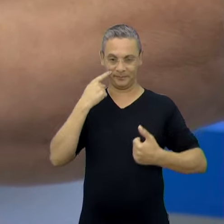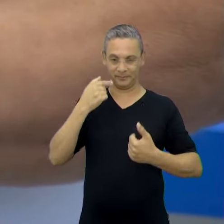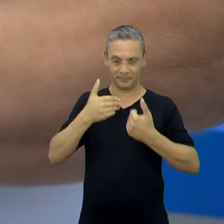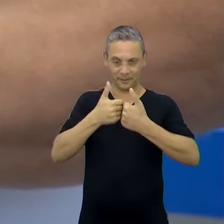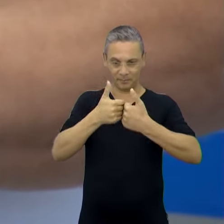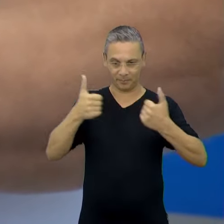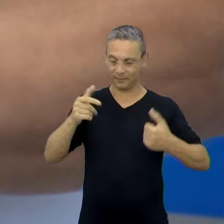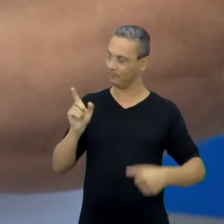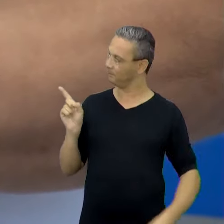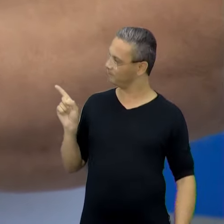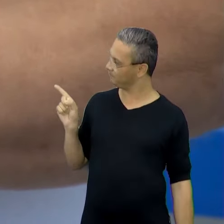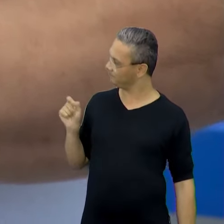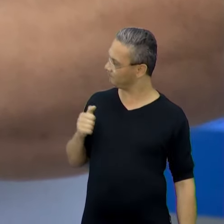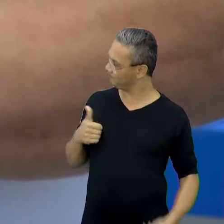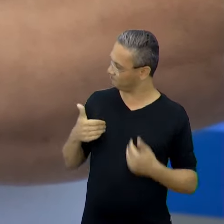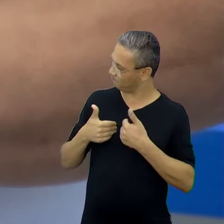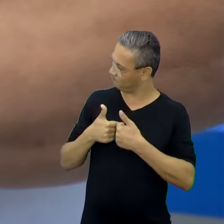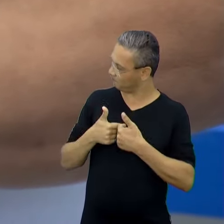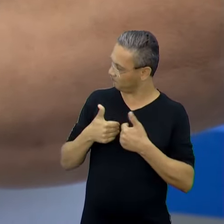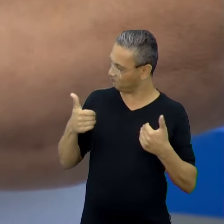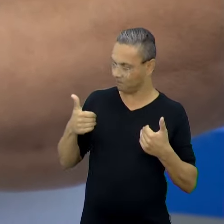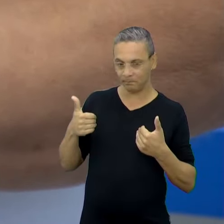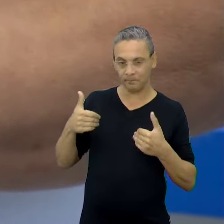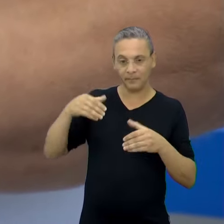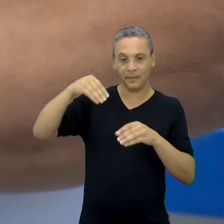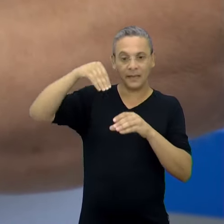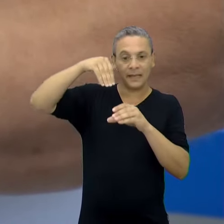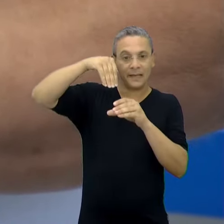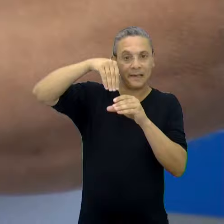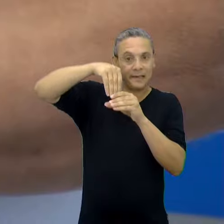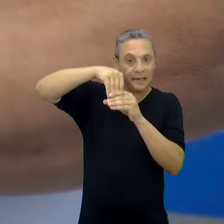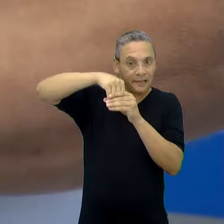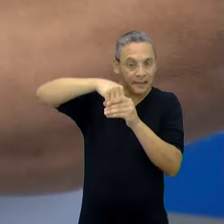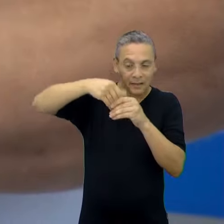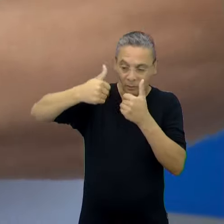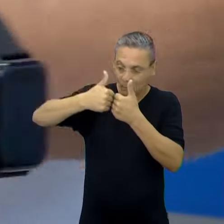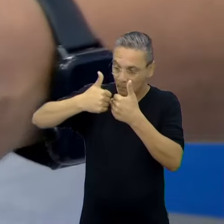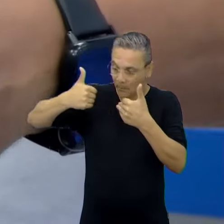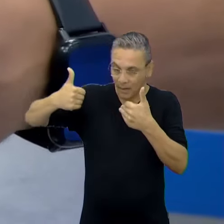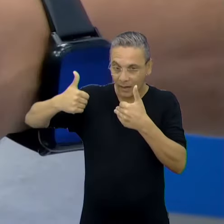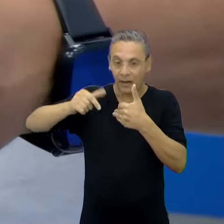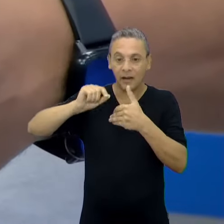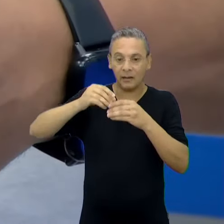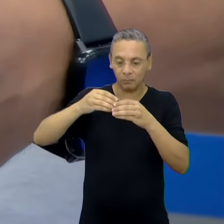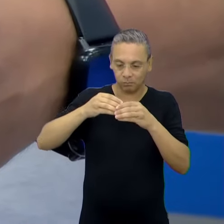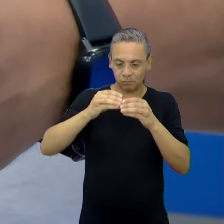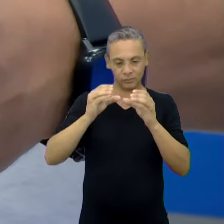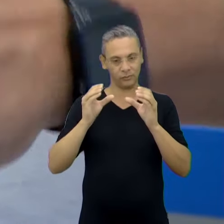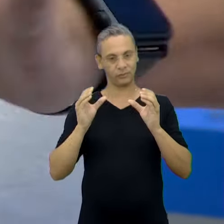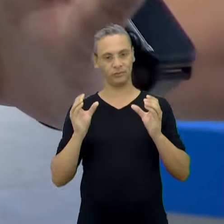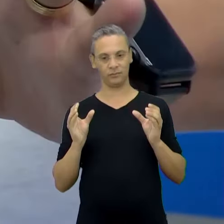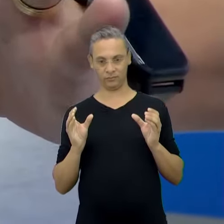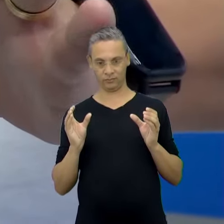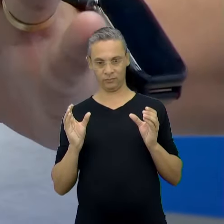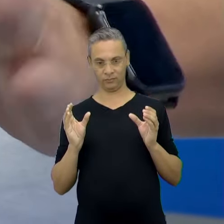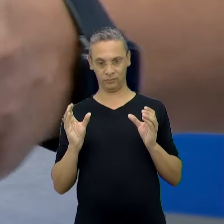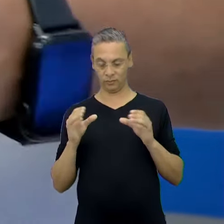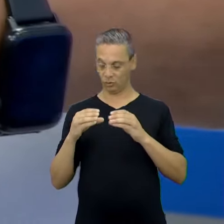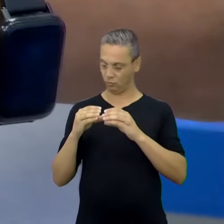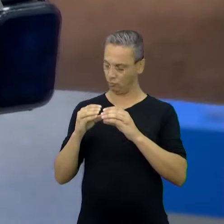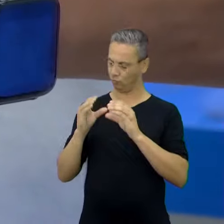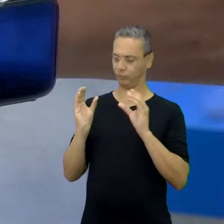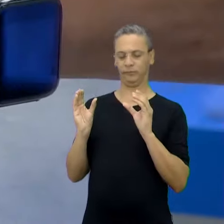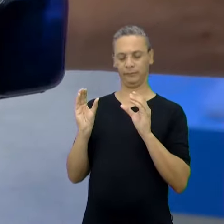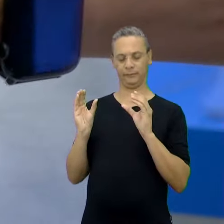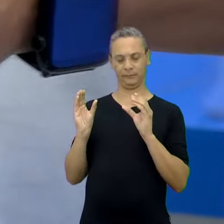uma separação aqui, tá vendo? Nesse corpo aqui, ó, ligado ao soquete, se você abrir, não estou falando para você abrir,